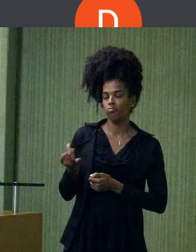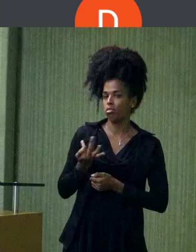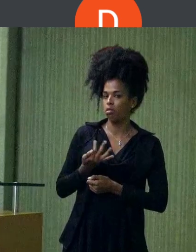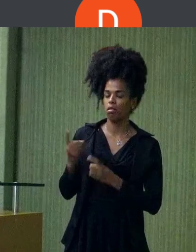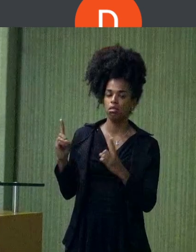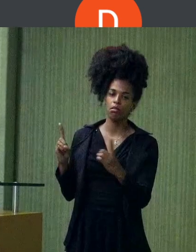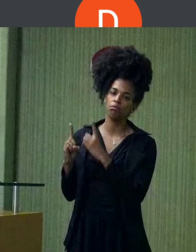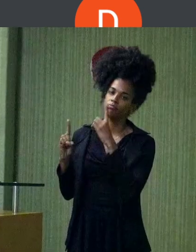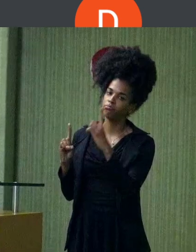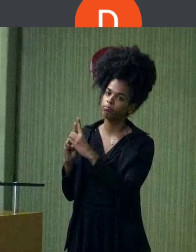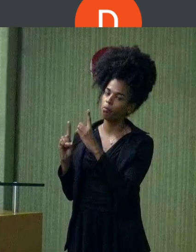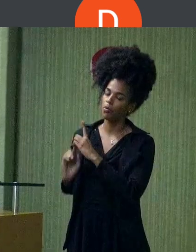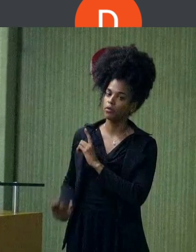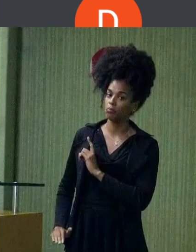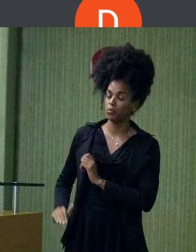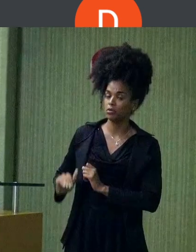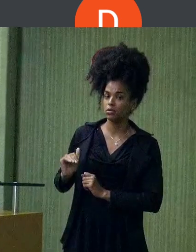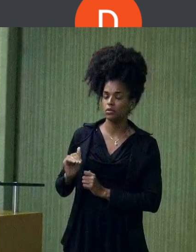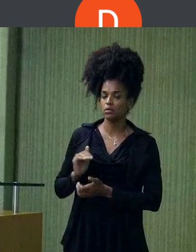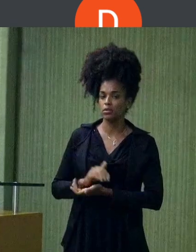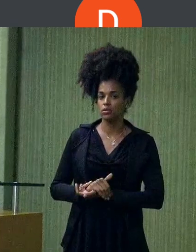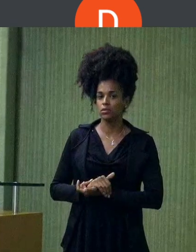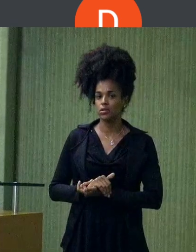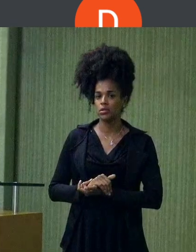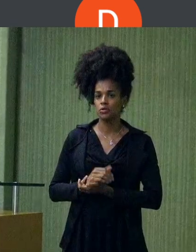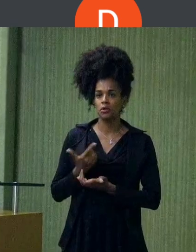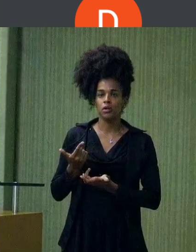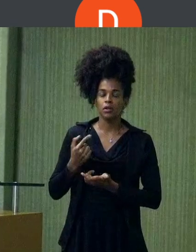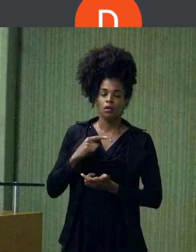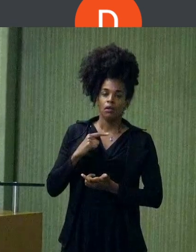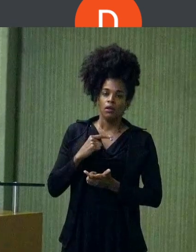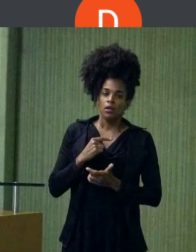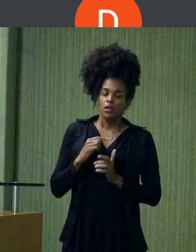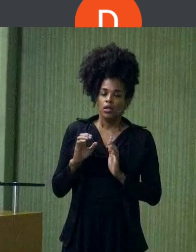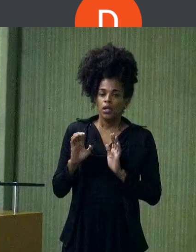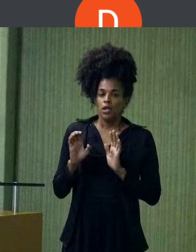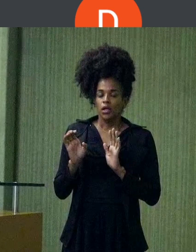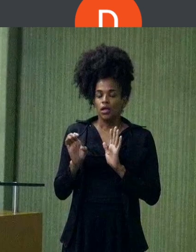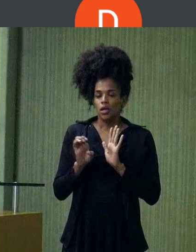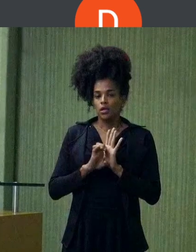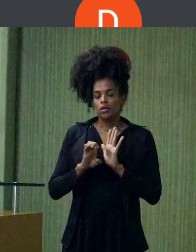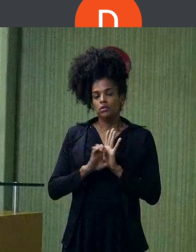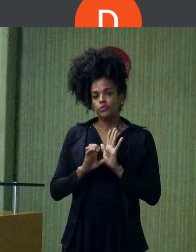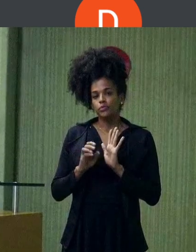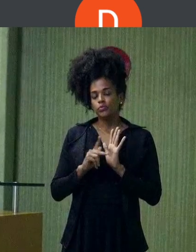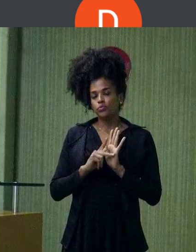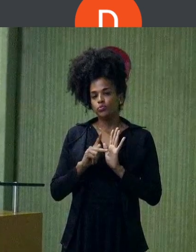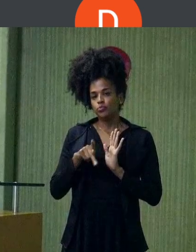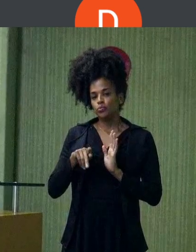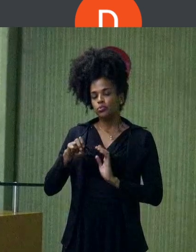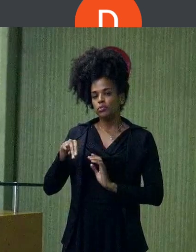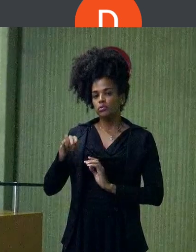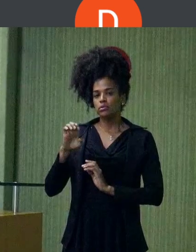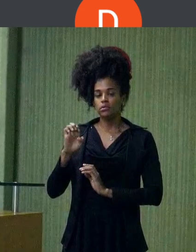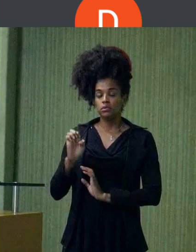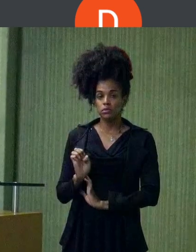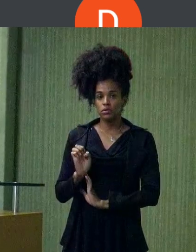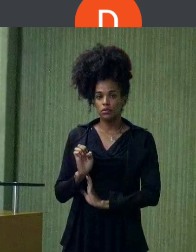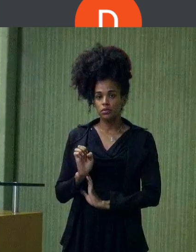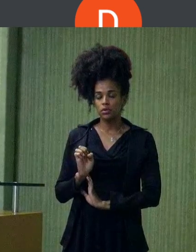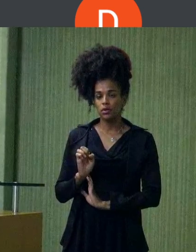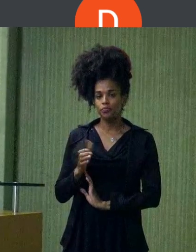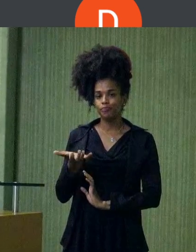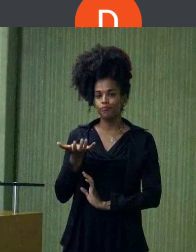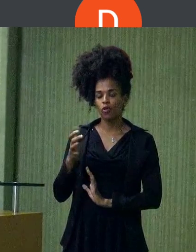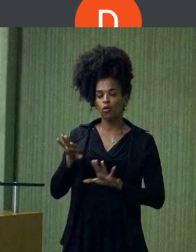é medido pelo indicador 4c da Meta 4 do atual pne a meta 9c é de universalizar para o público